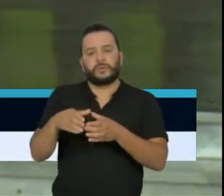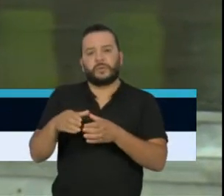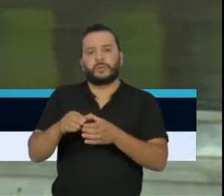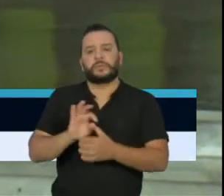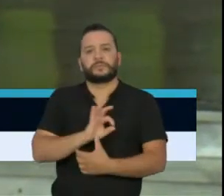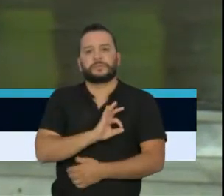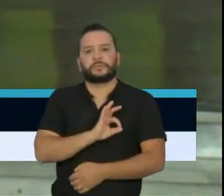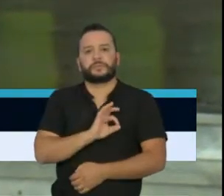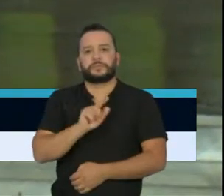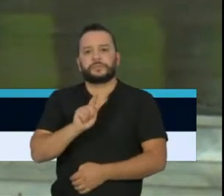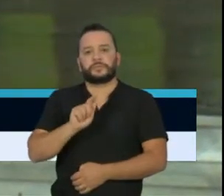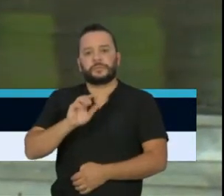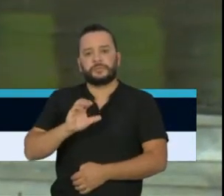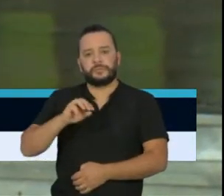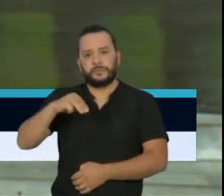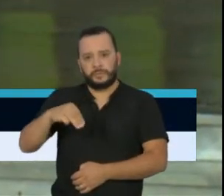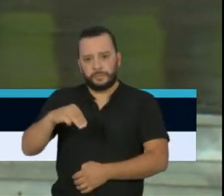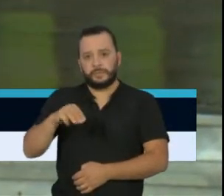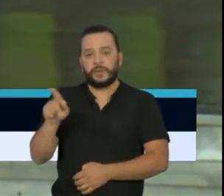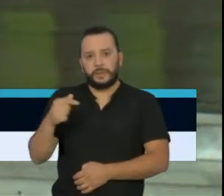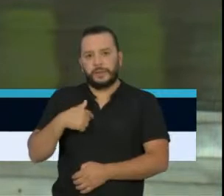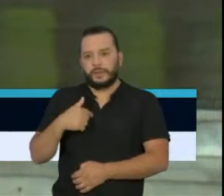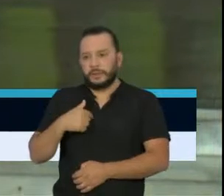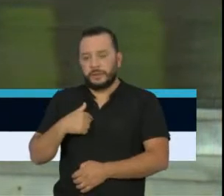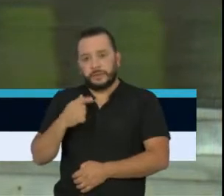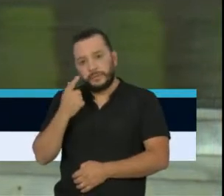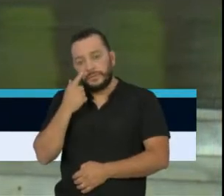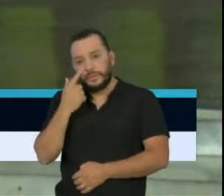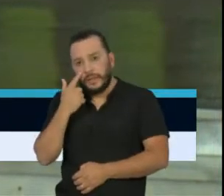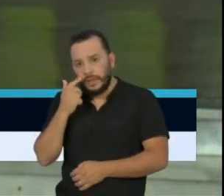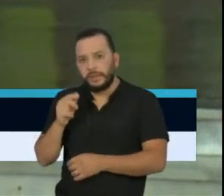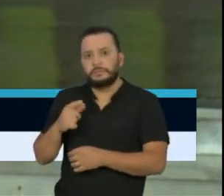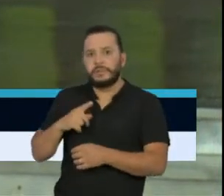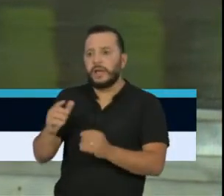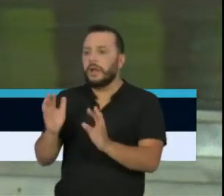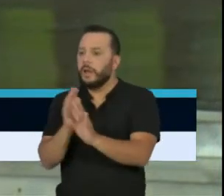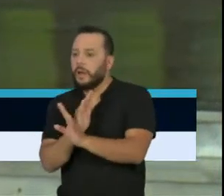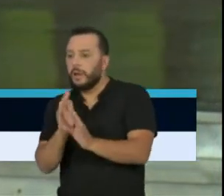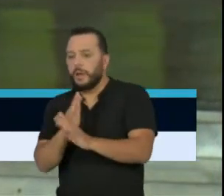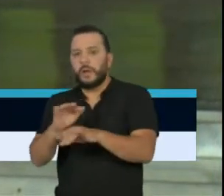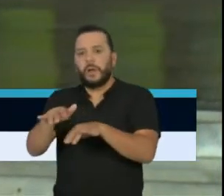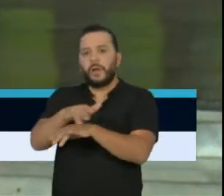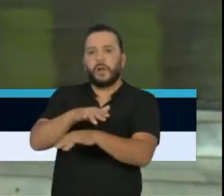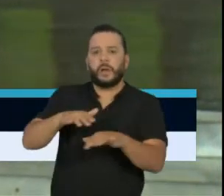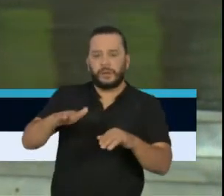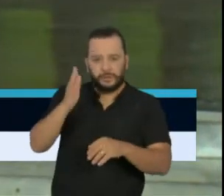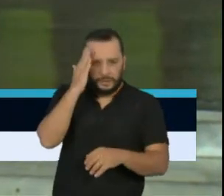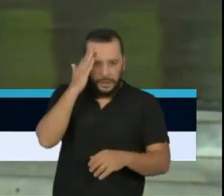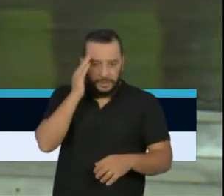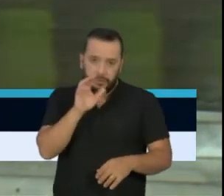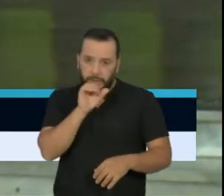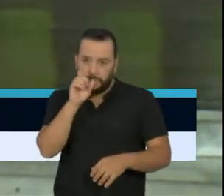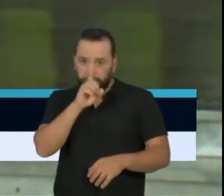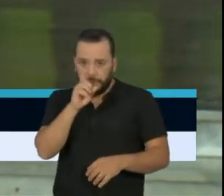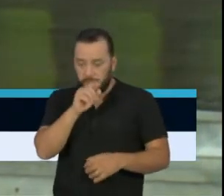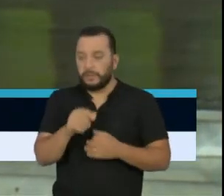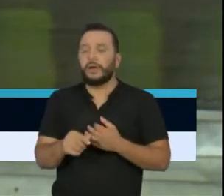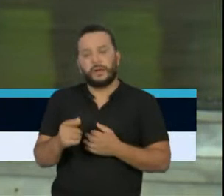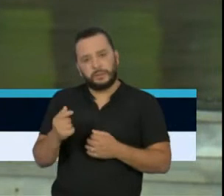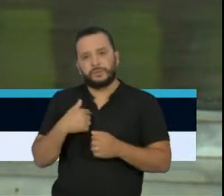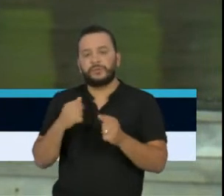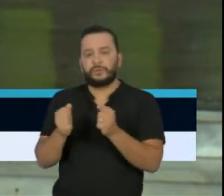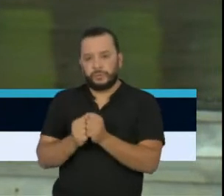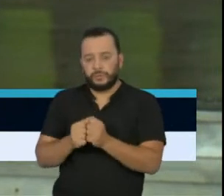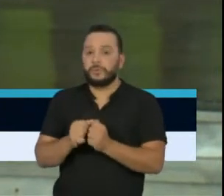para fiscalização de aglomerações, como as ações que são feitas aos finais de semana junto com a Polícia Militar